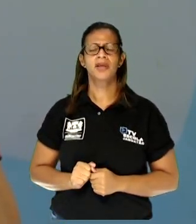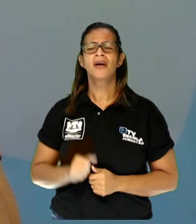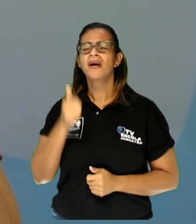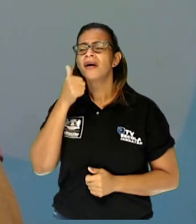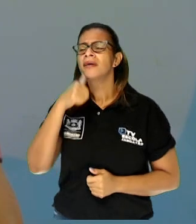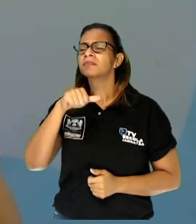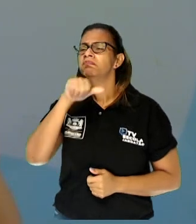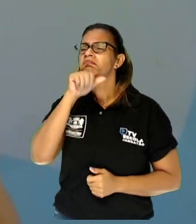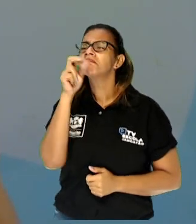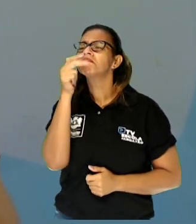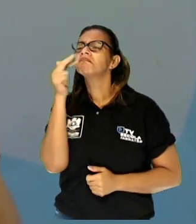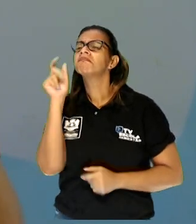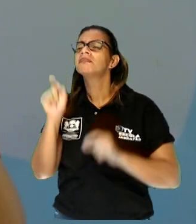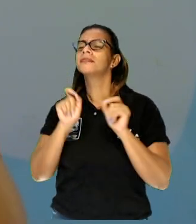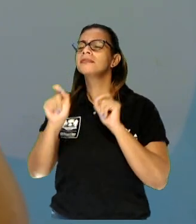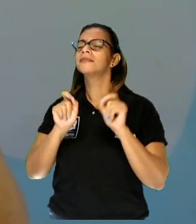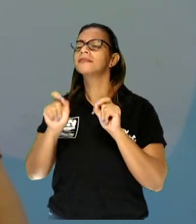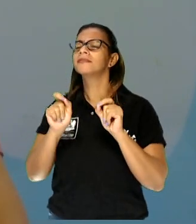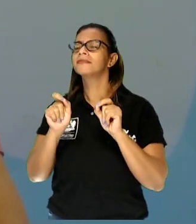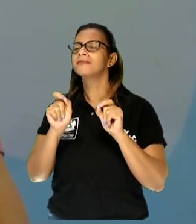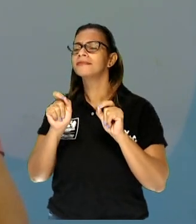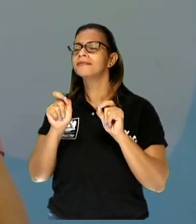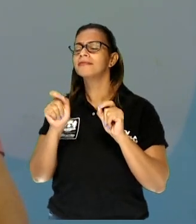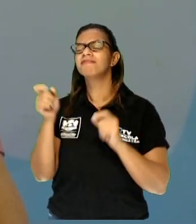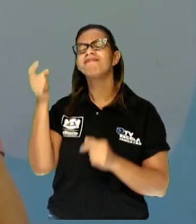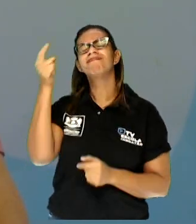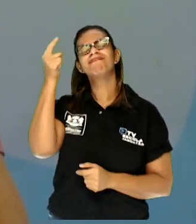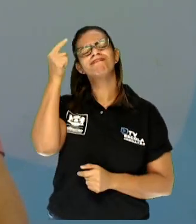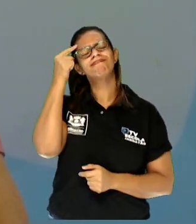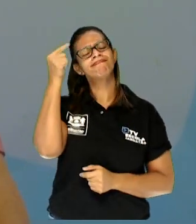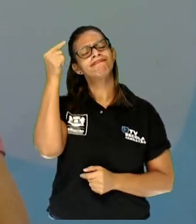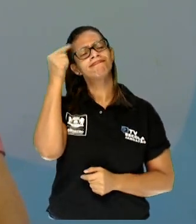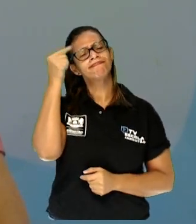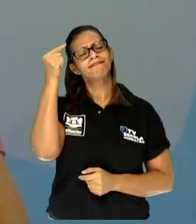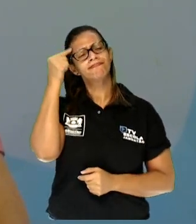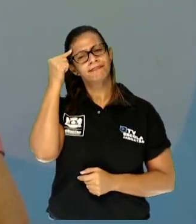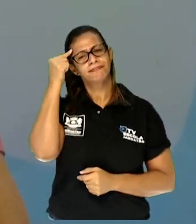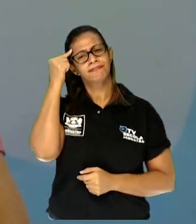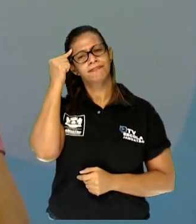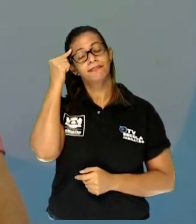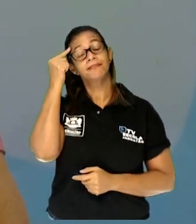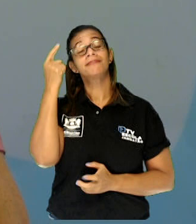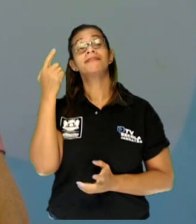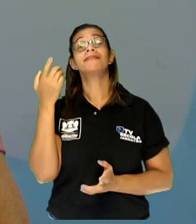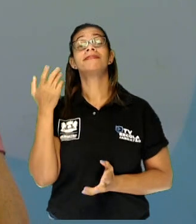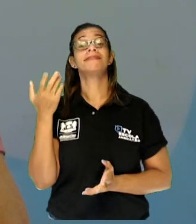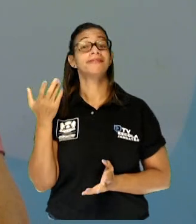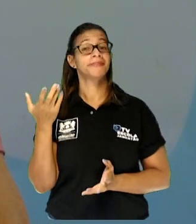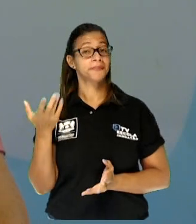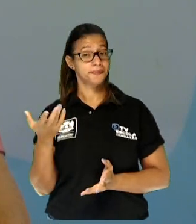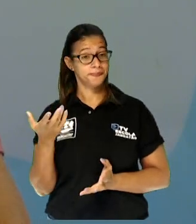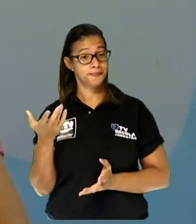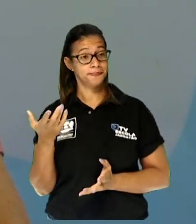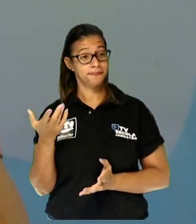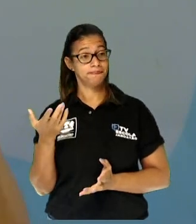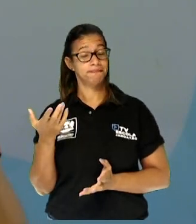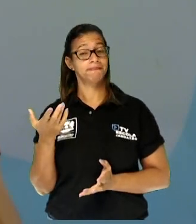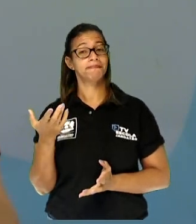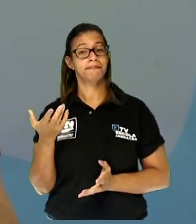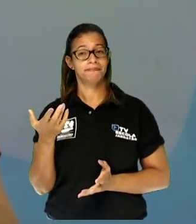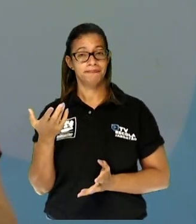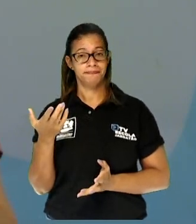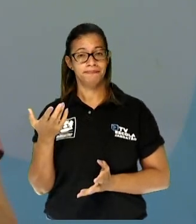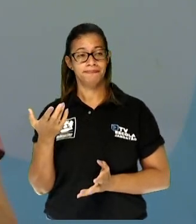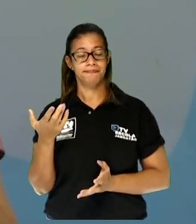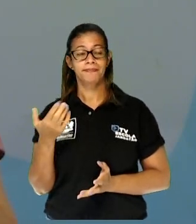cheiro de quê? E João pensou, pensou e disse: Ah, para mim, João,